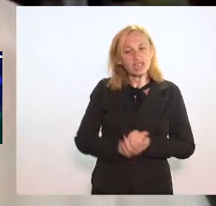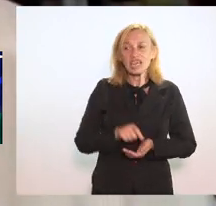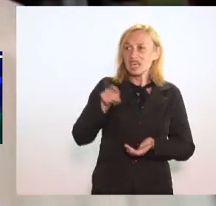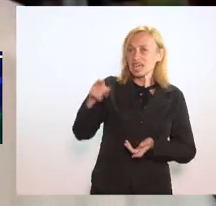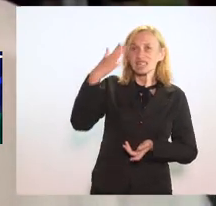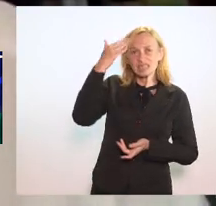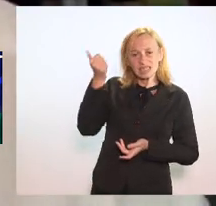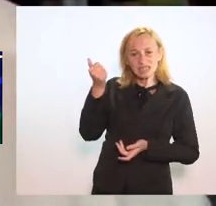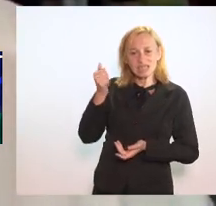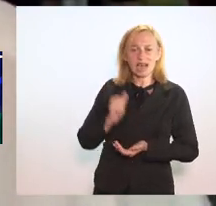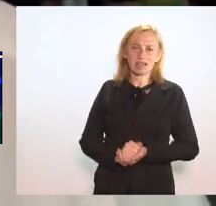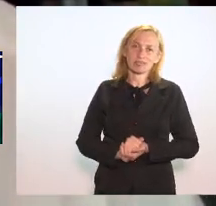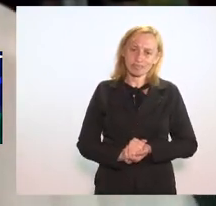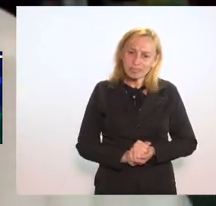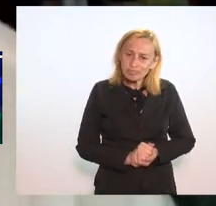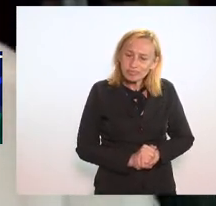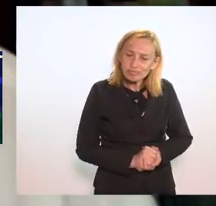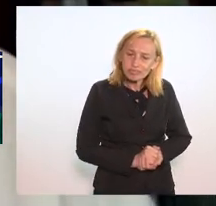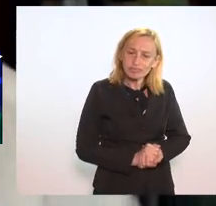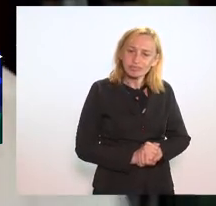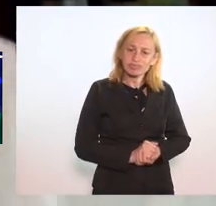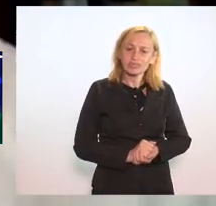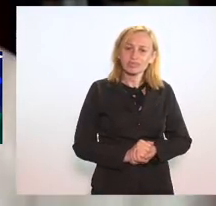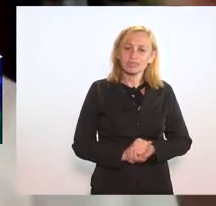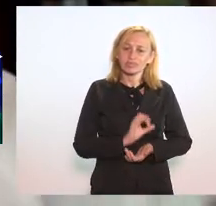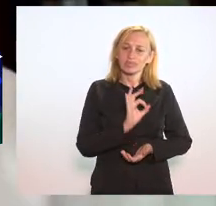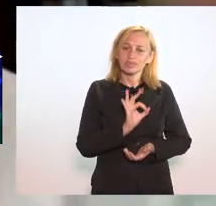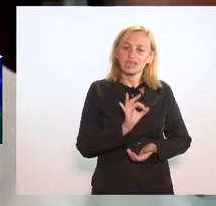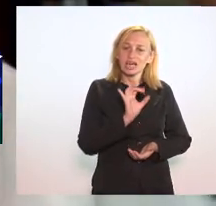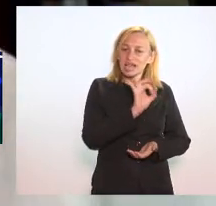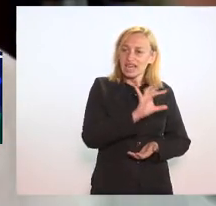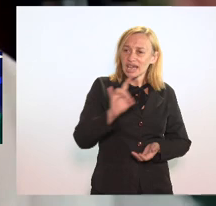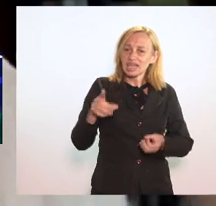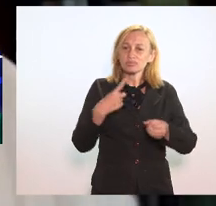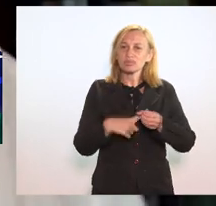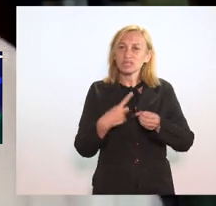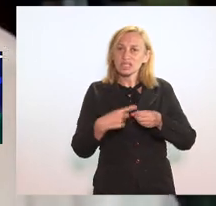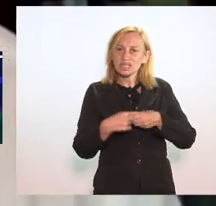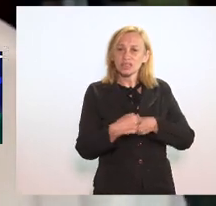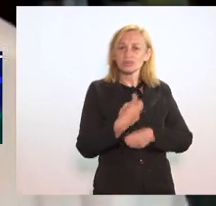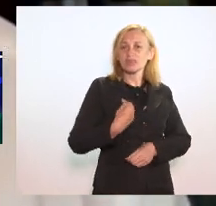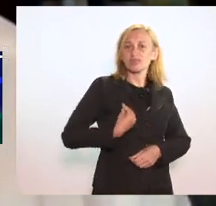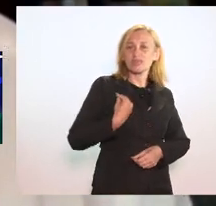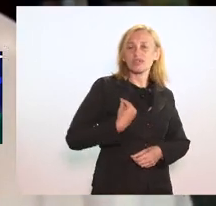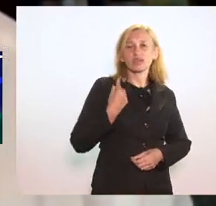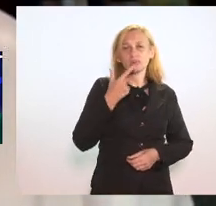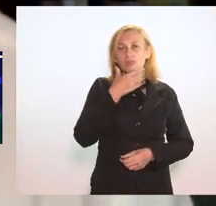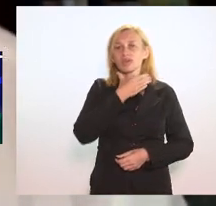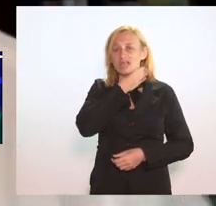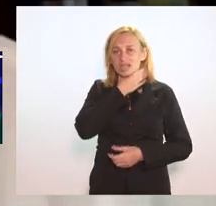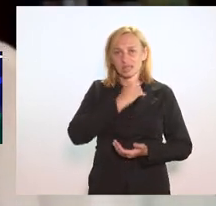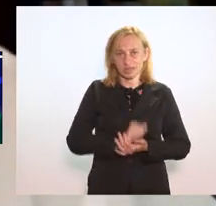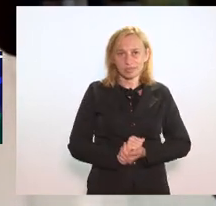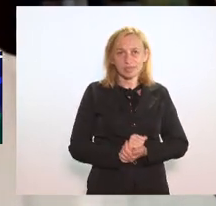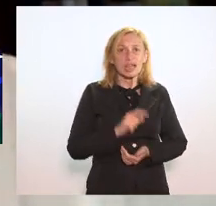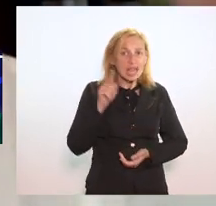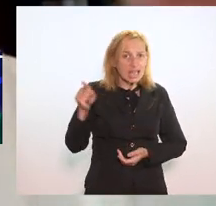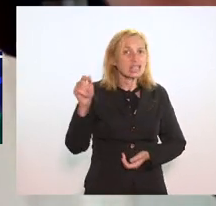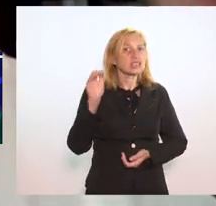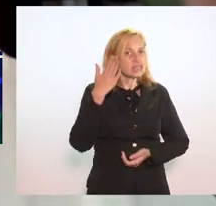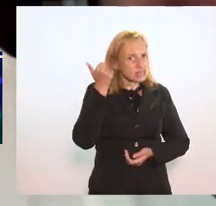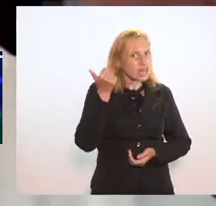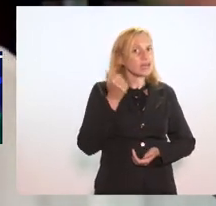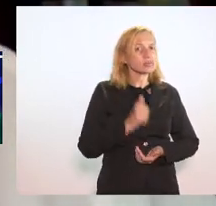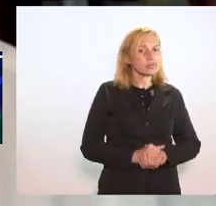eles é que sabem status epidemiológico que os seus municípios estão vivenciando o pênis